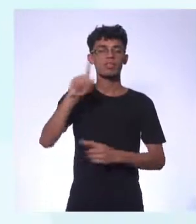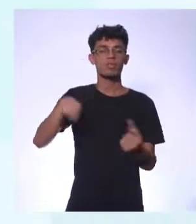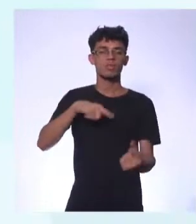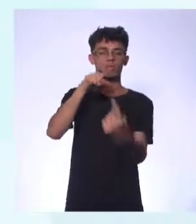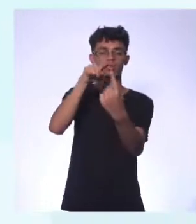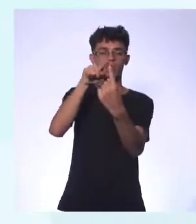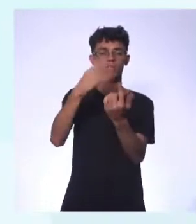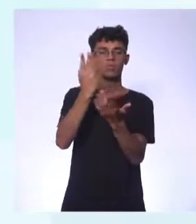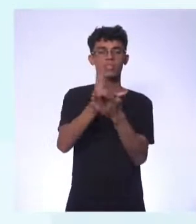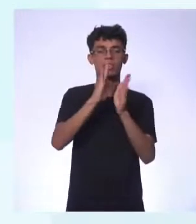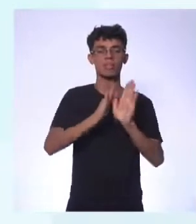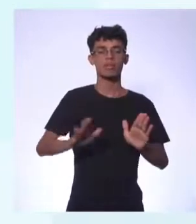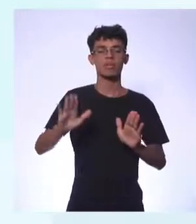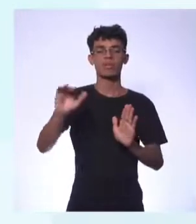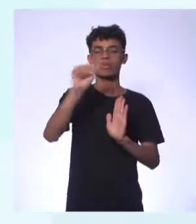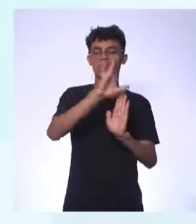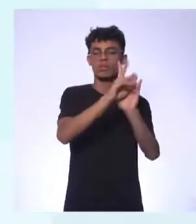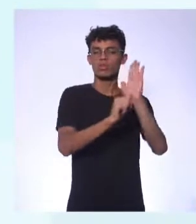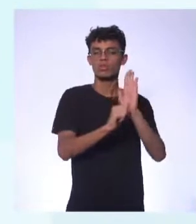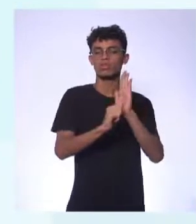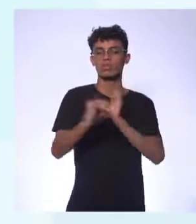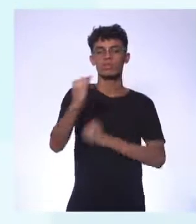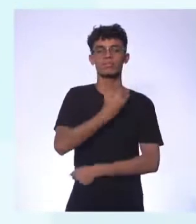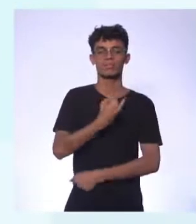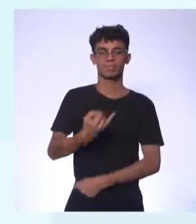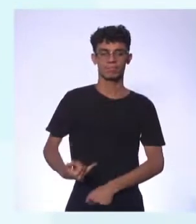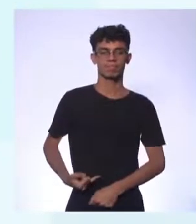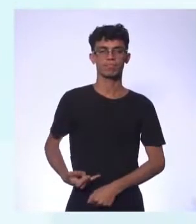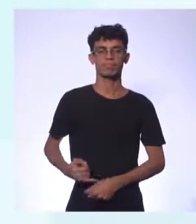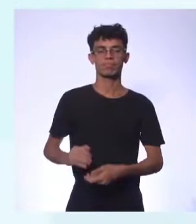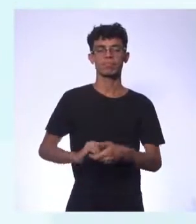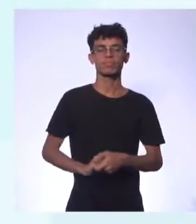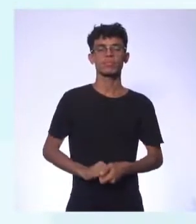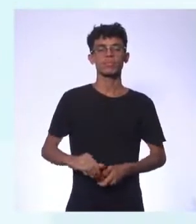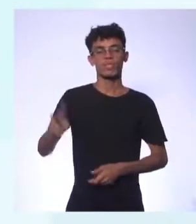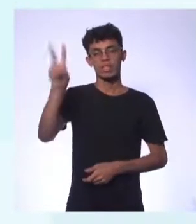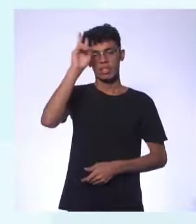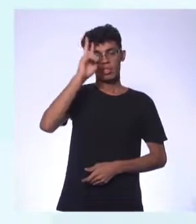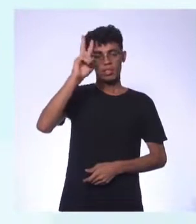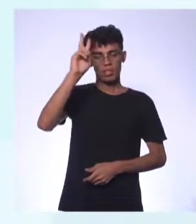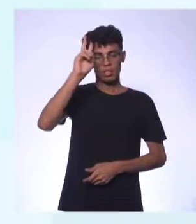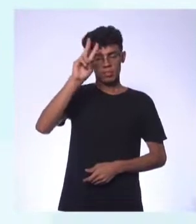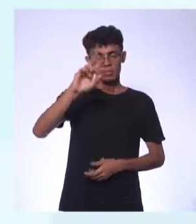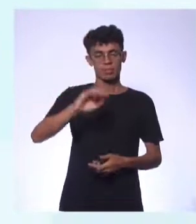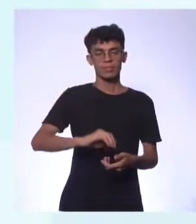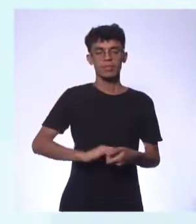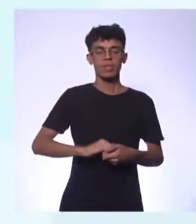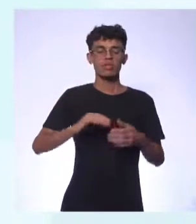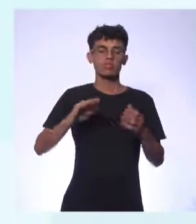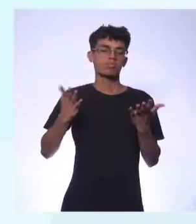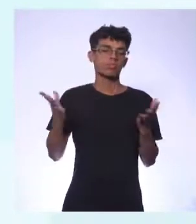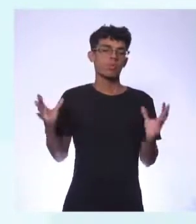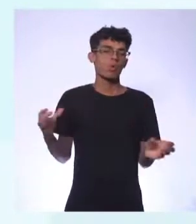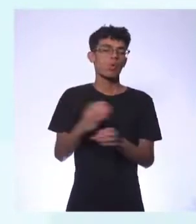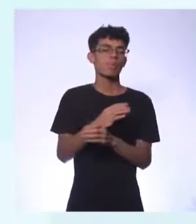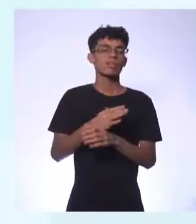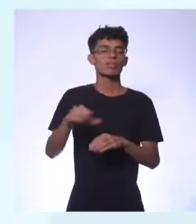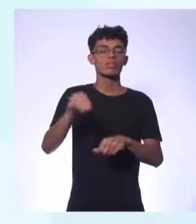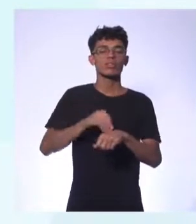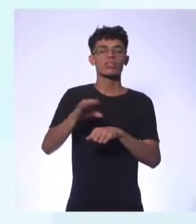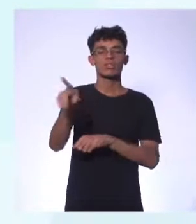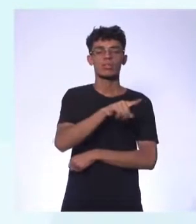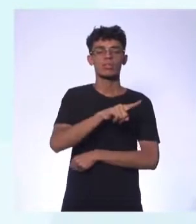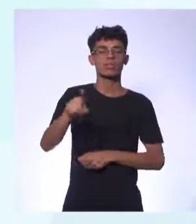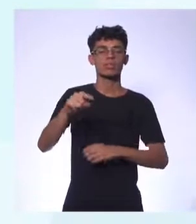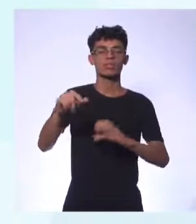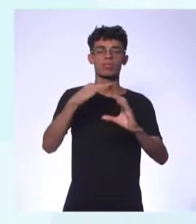romper com os símbolos do império, tá? Então, para a gente retomar aí por completo, fica a dica nesse